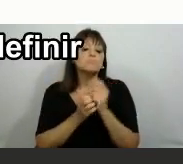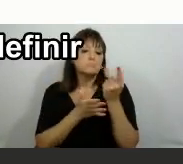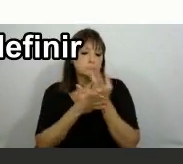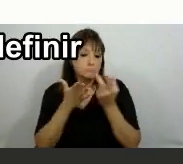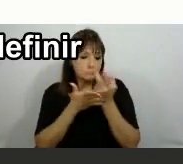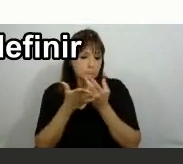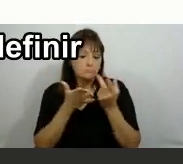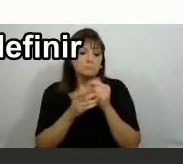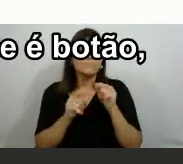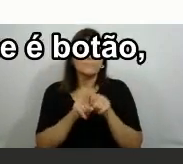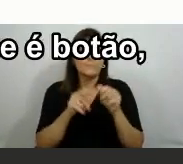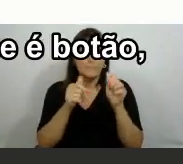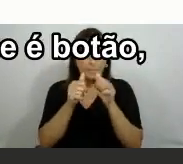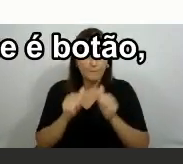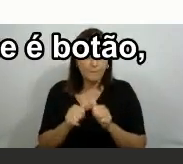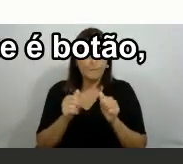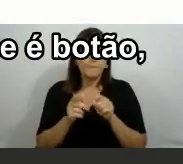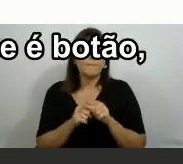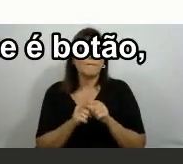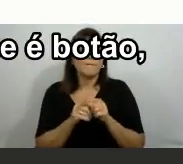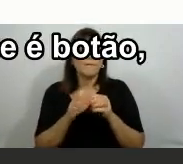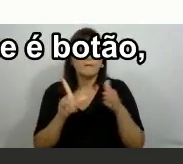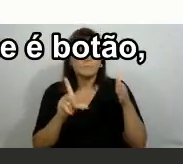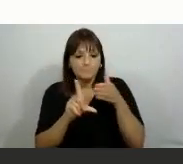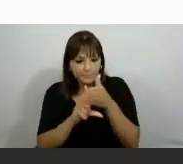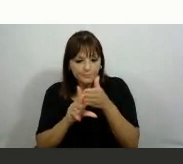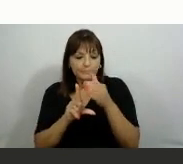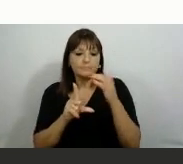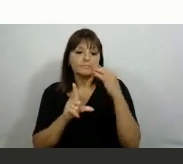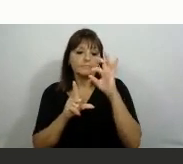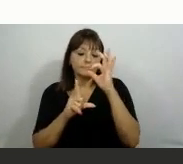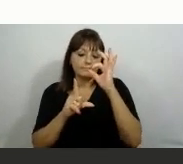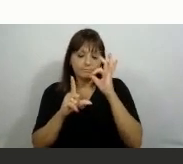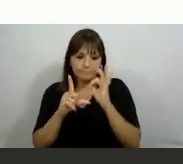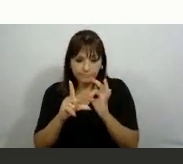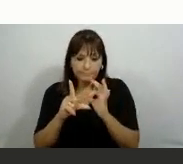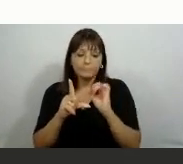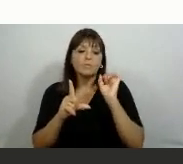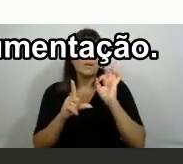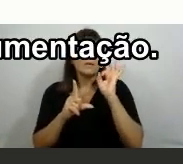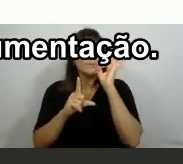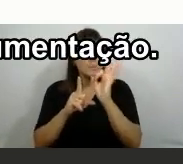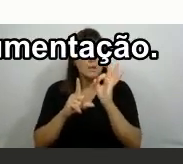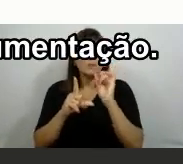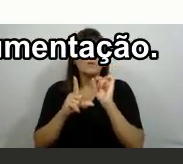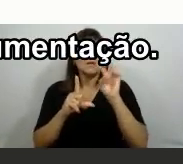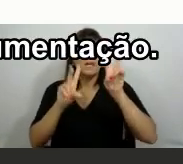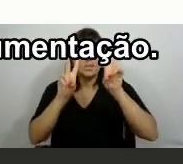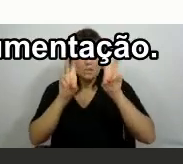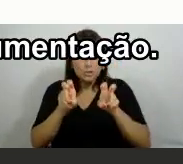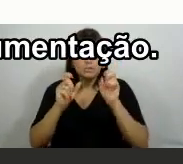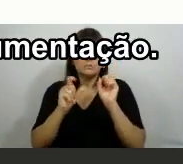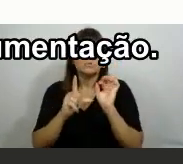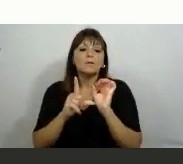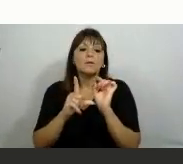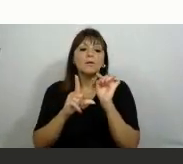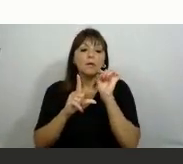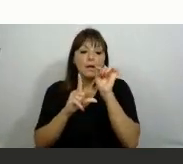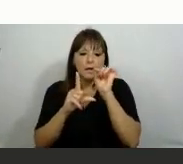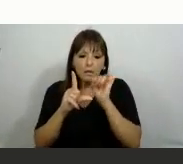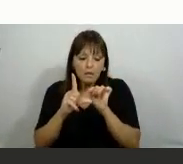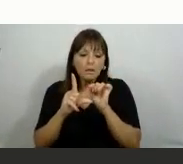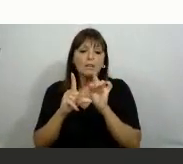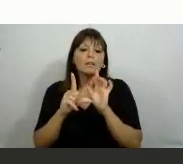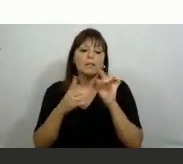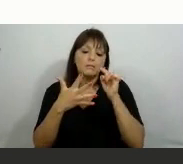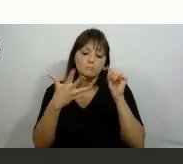a ordem de navegação, definir o que é imagem, o que é ícone, o que é botão, o que é título, enfim. São questões específicas ali da